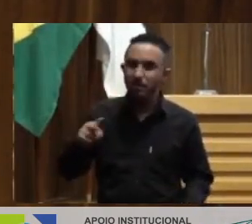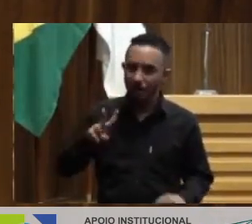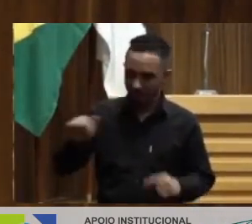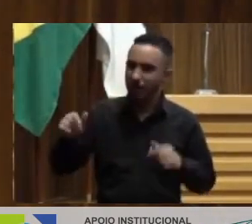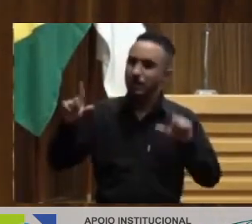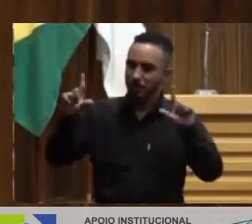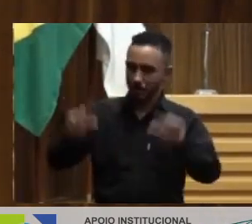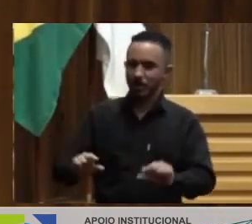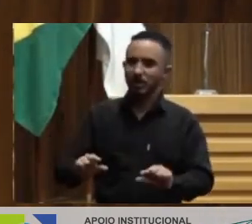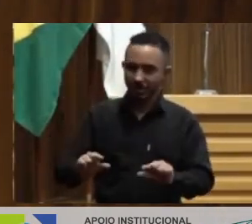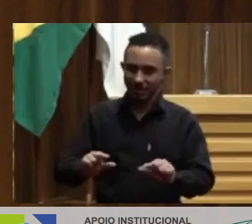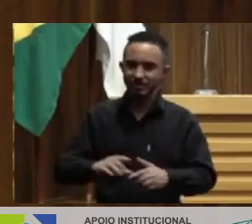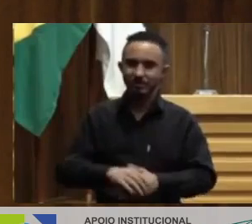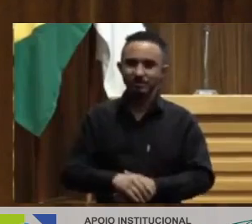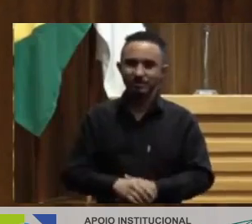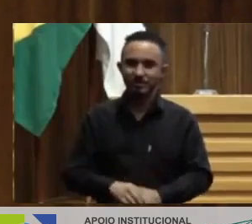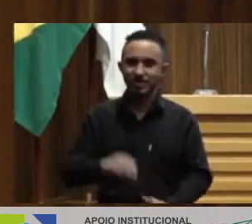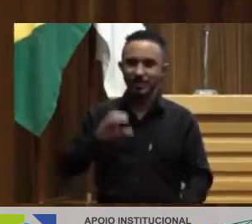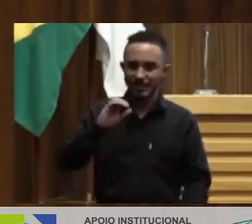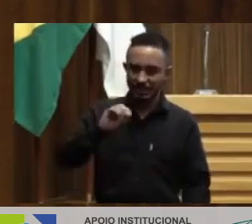isso.